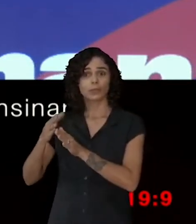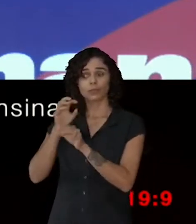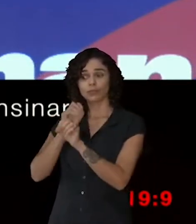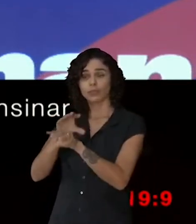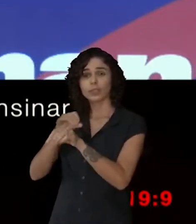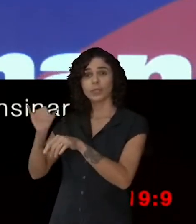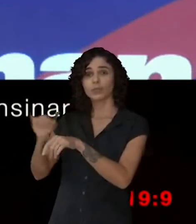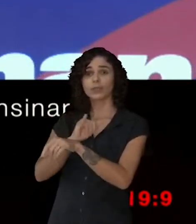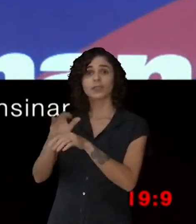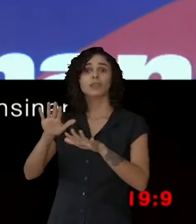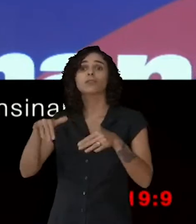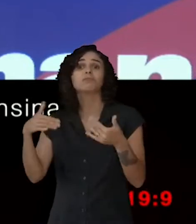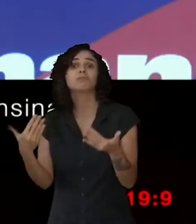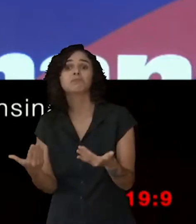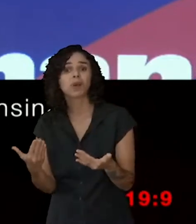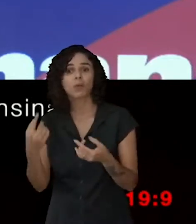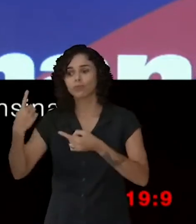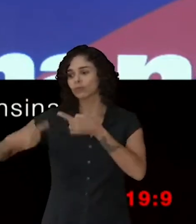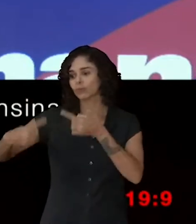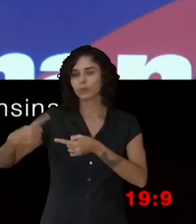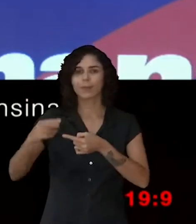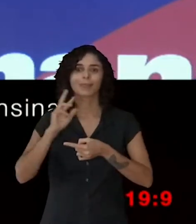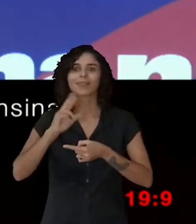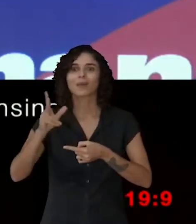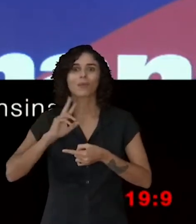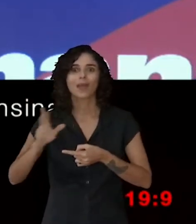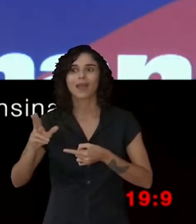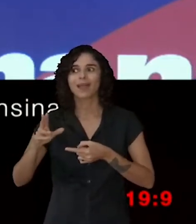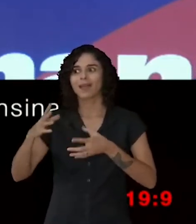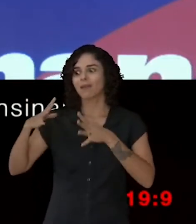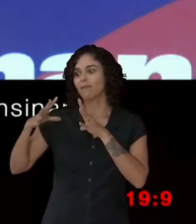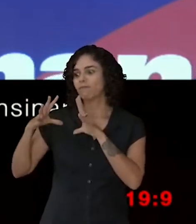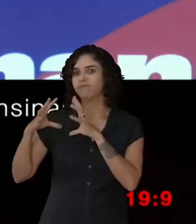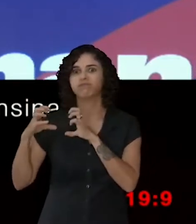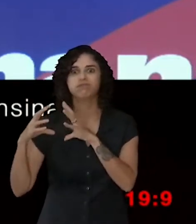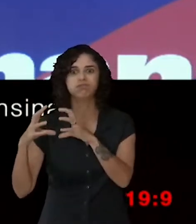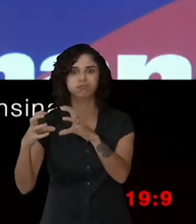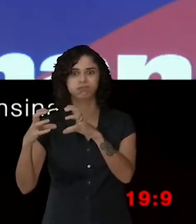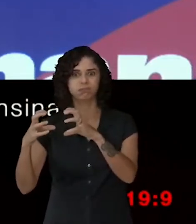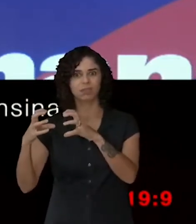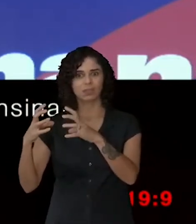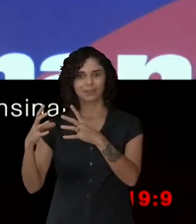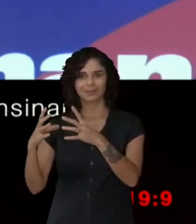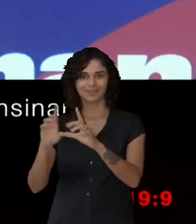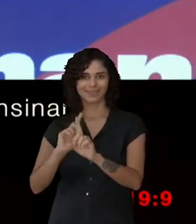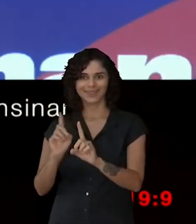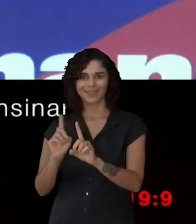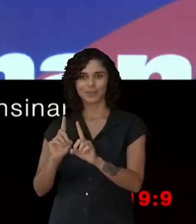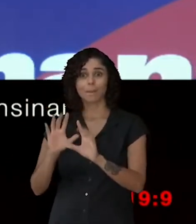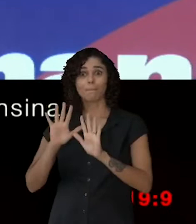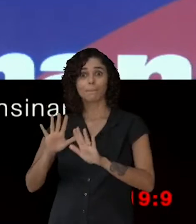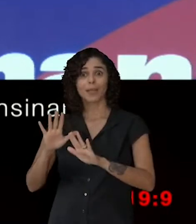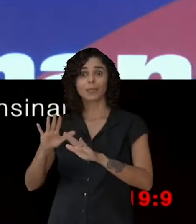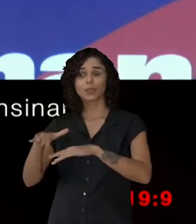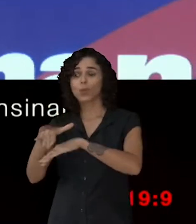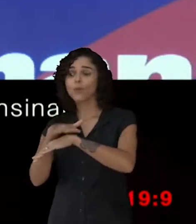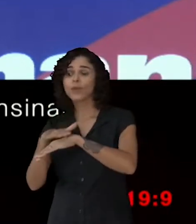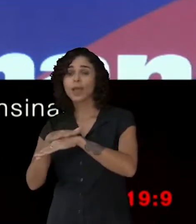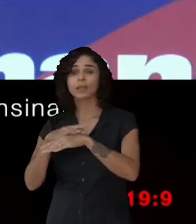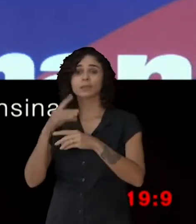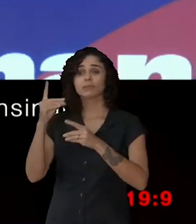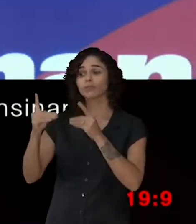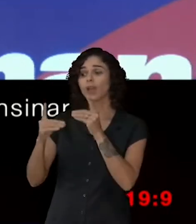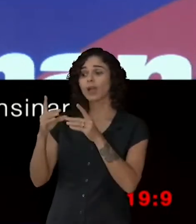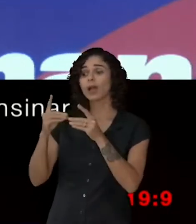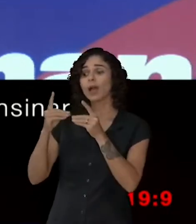de discussões, não discussões de disputas, mas de conversas que levavam